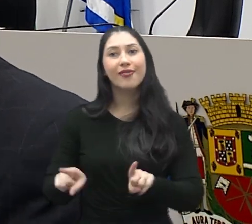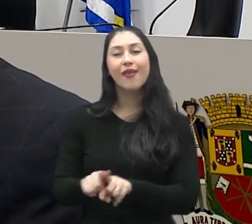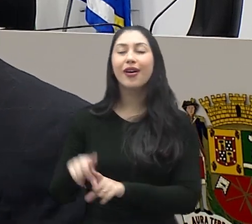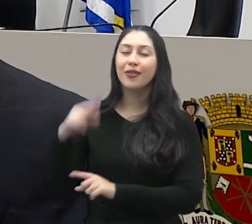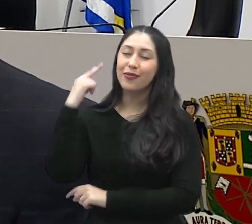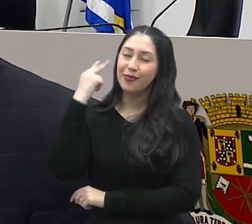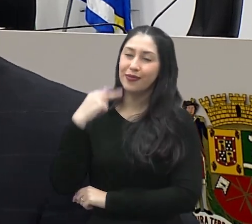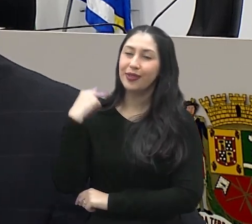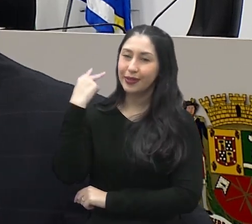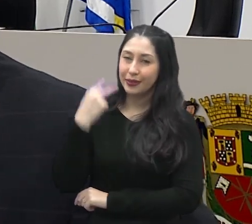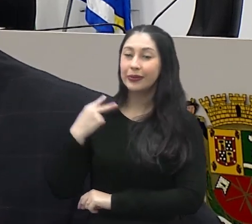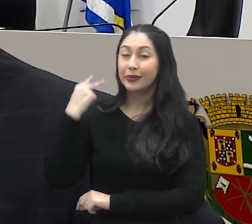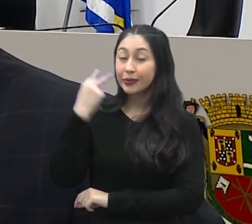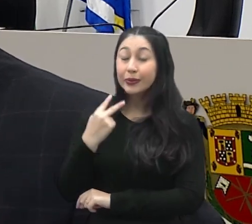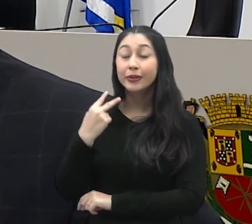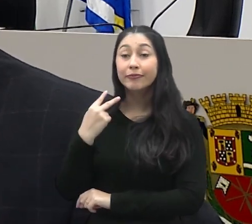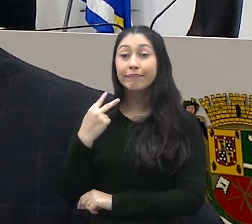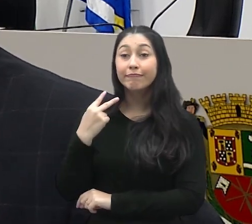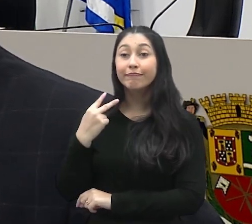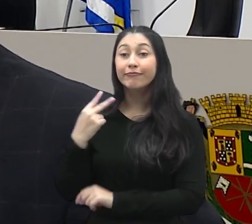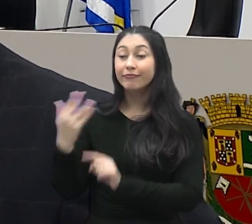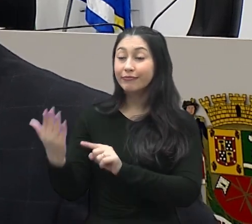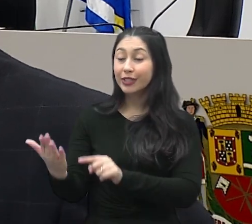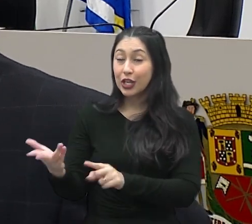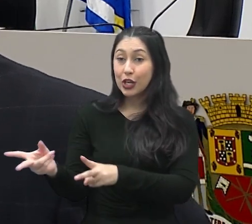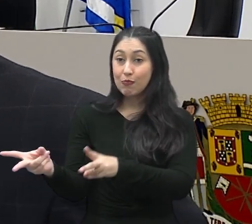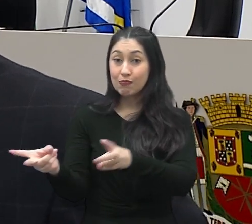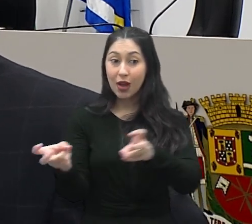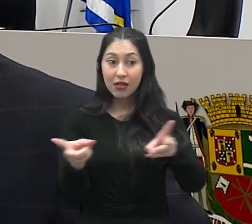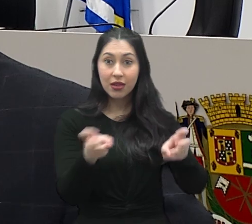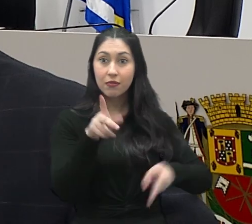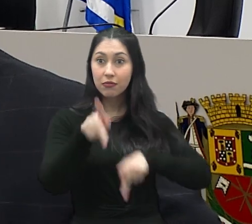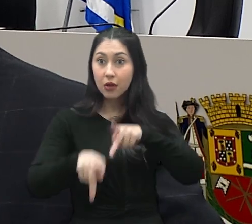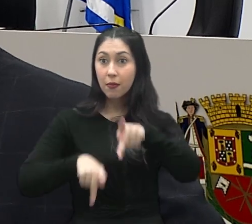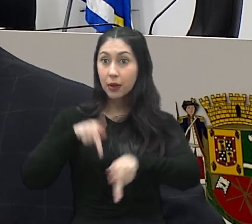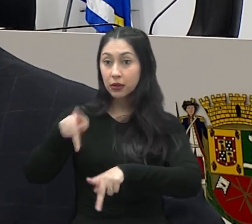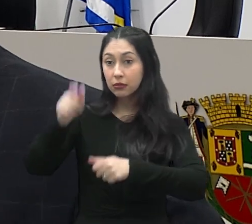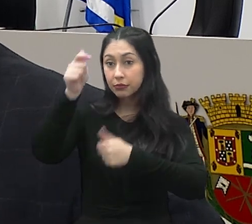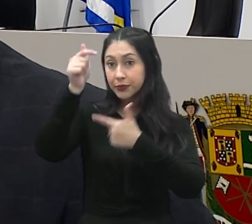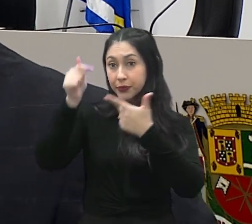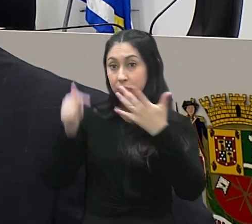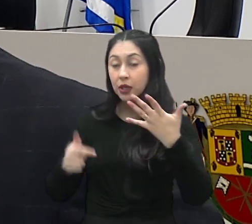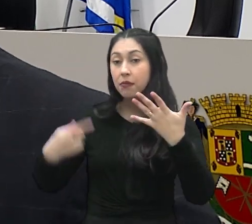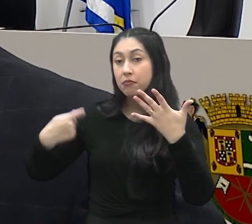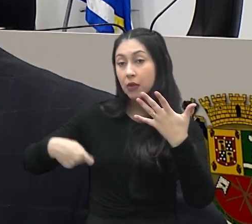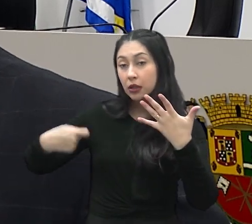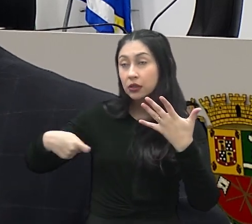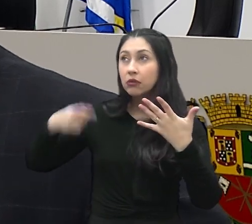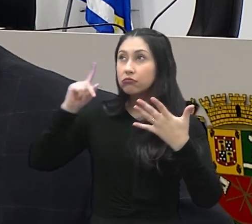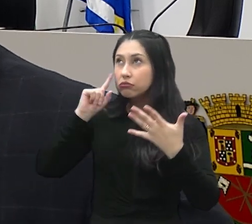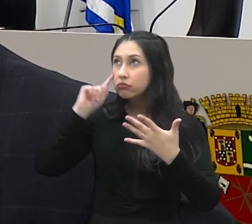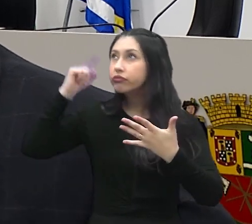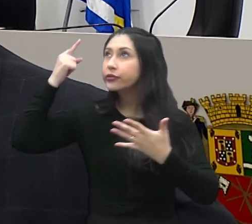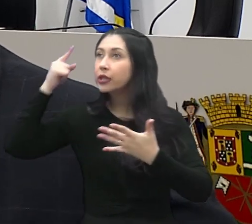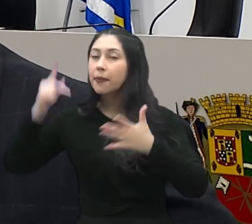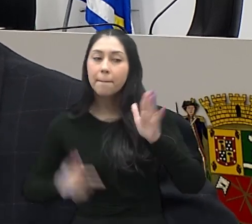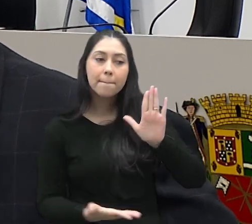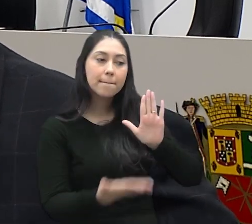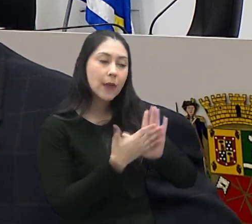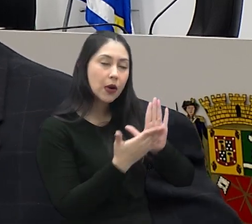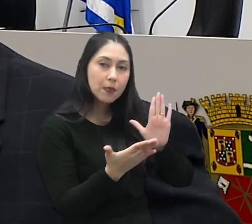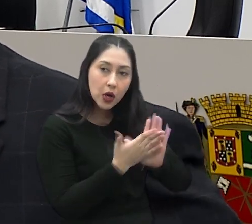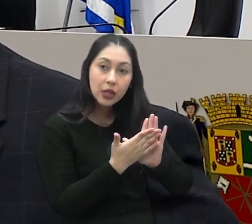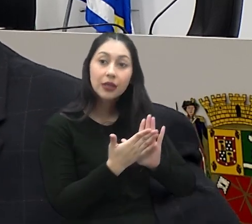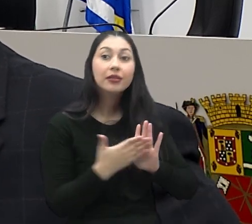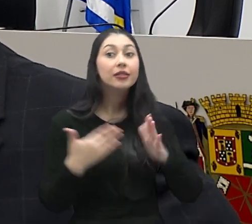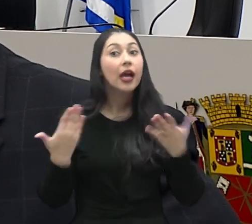o legislativo, o próprio parlamentar, que é quem recebe a demanda da sociedade, traz essa ideia para dentro da Câmara, né,